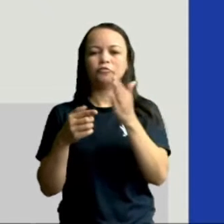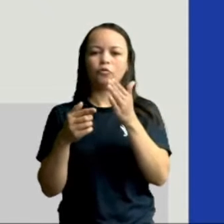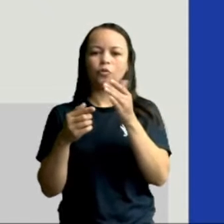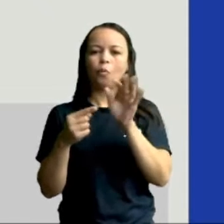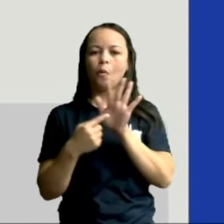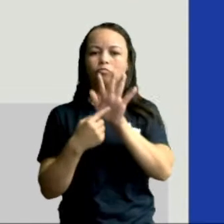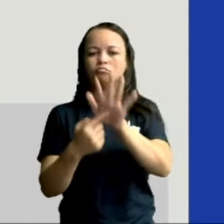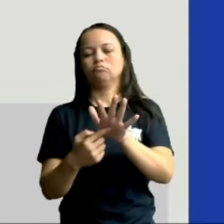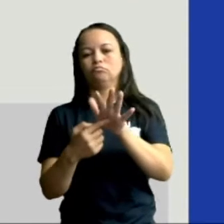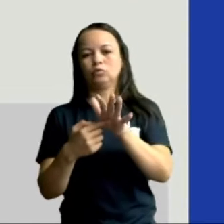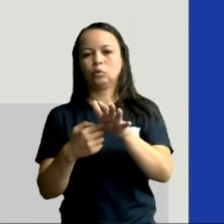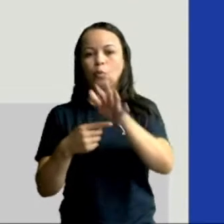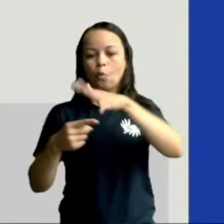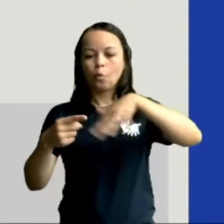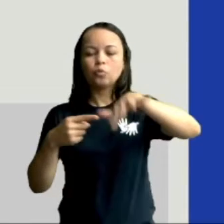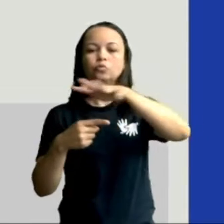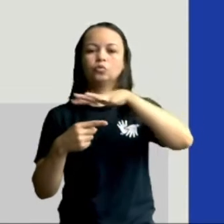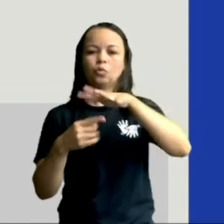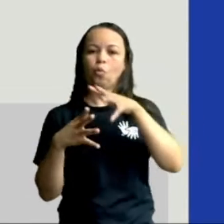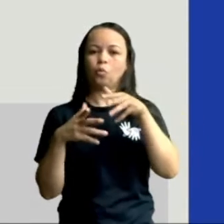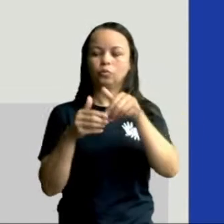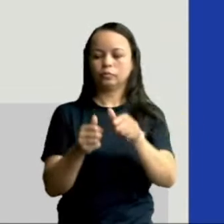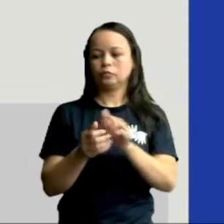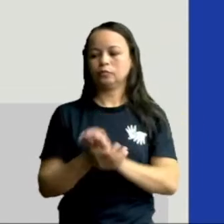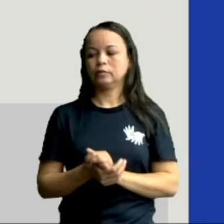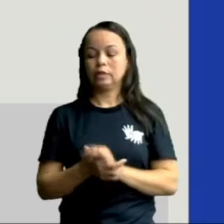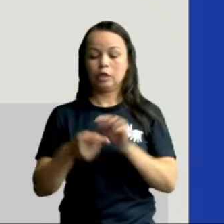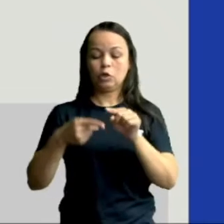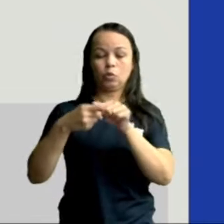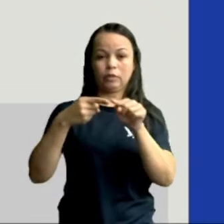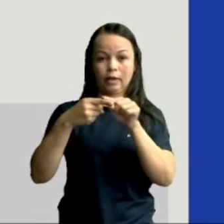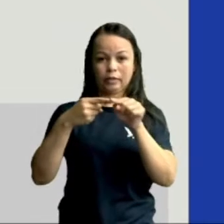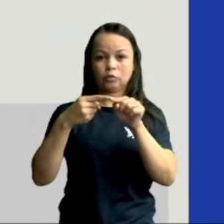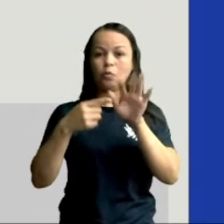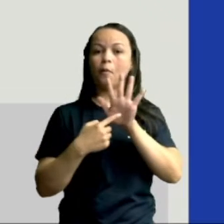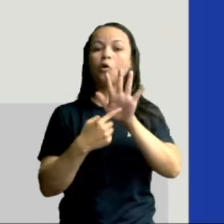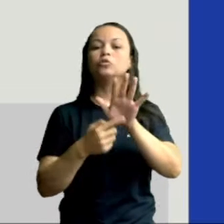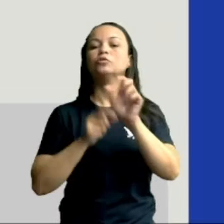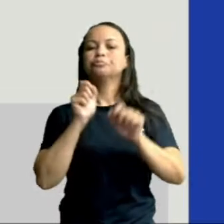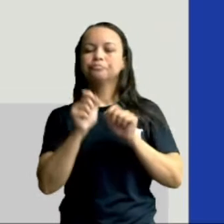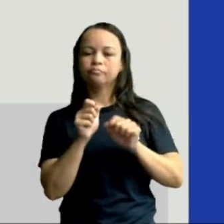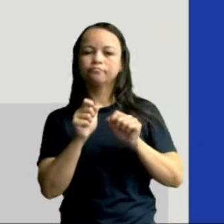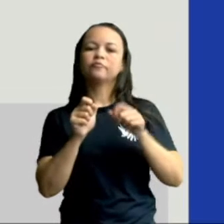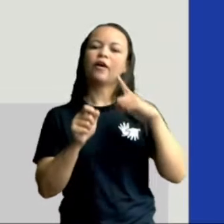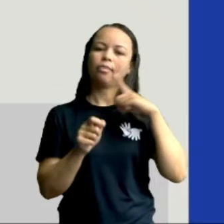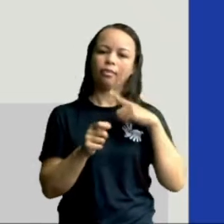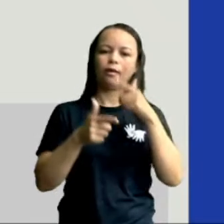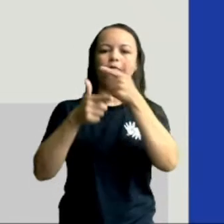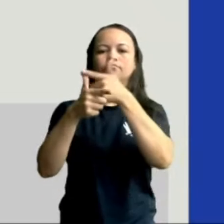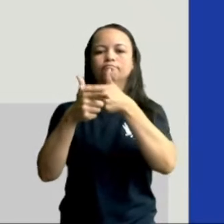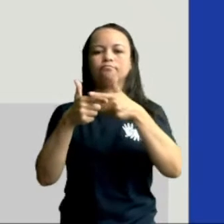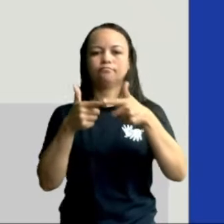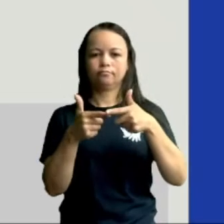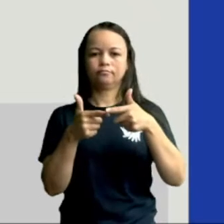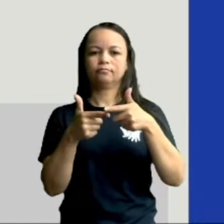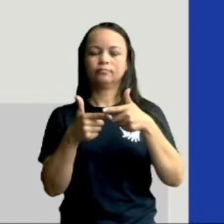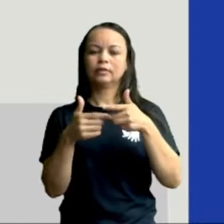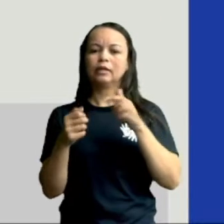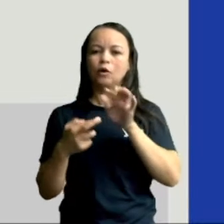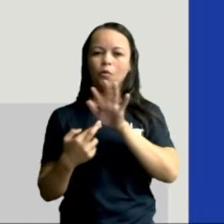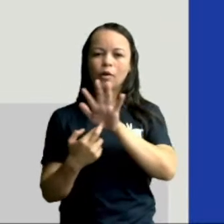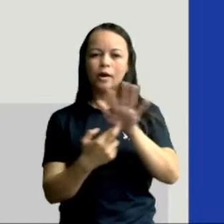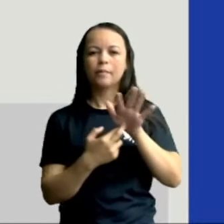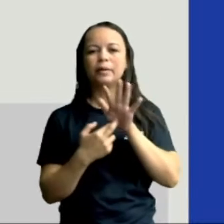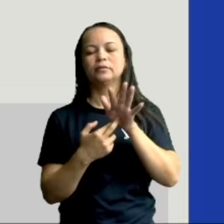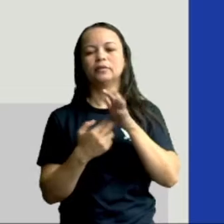né? E o traço de fração indica que eu vou fazer uma divisão. Então, aí eu tenho 2/3, né? Essa representação